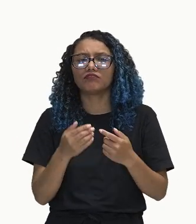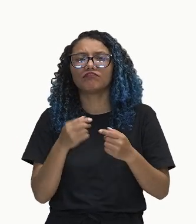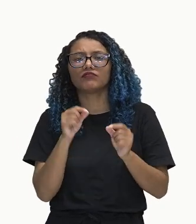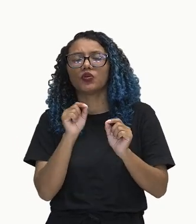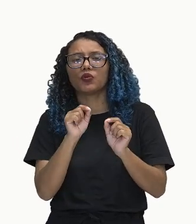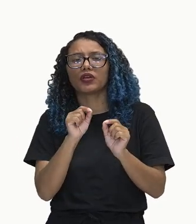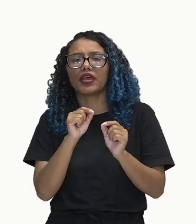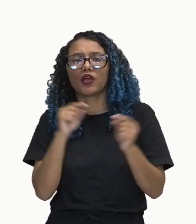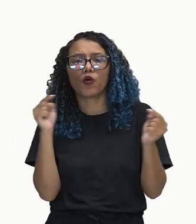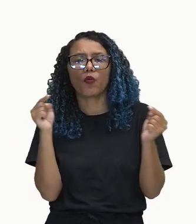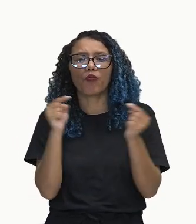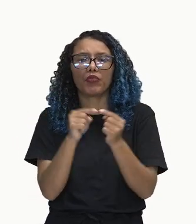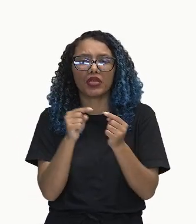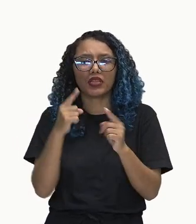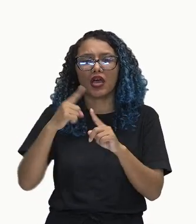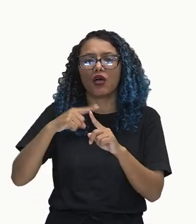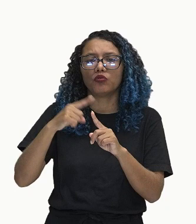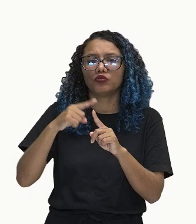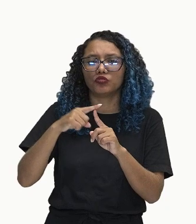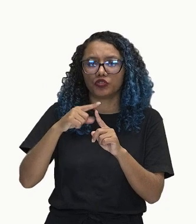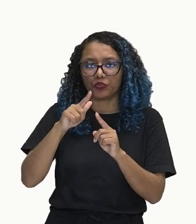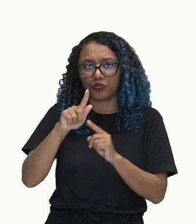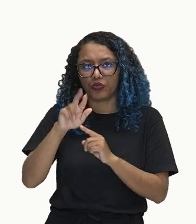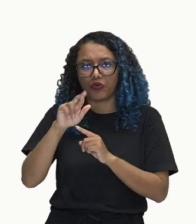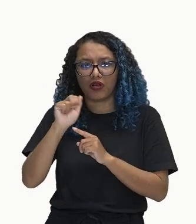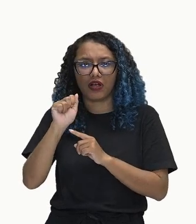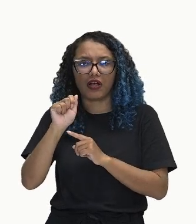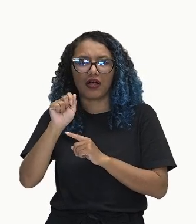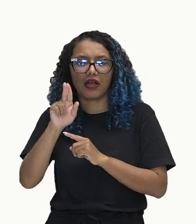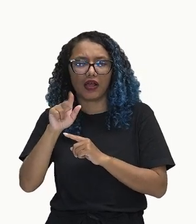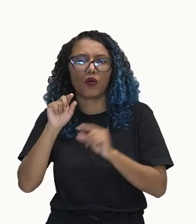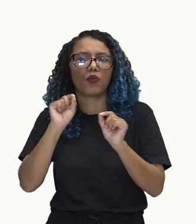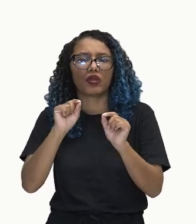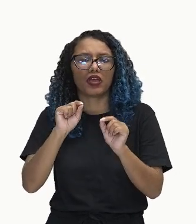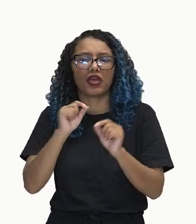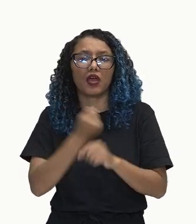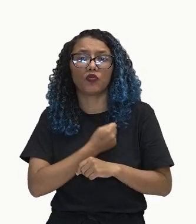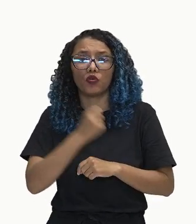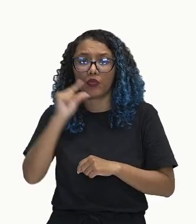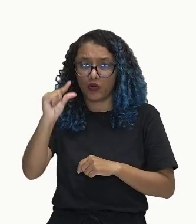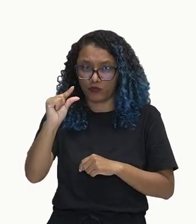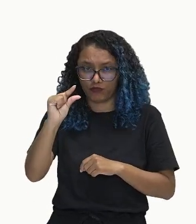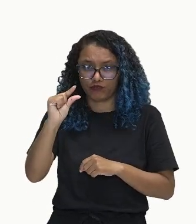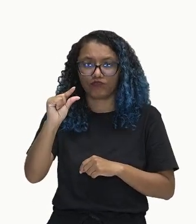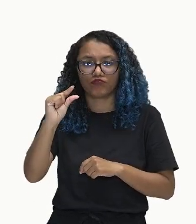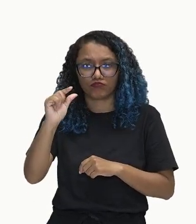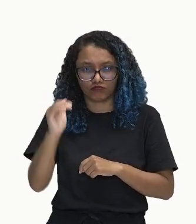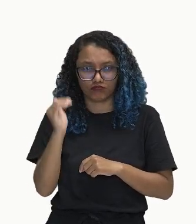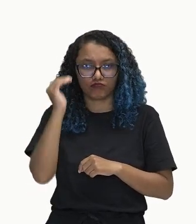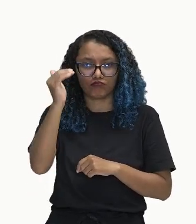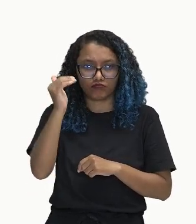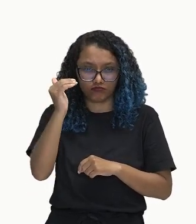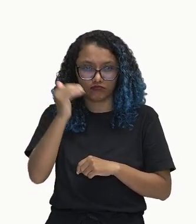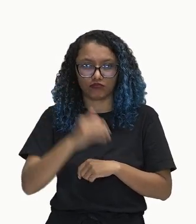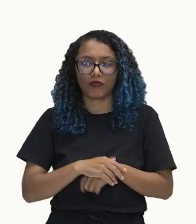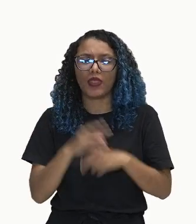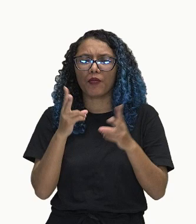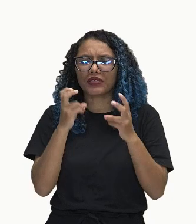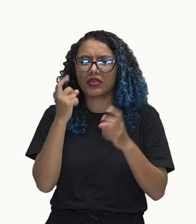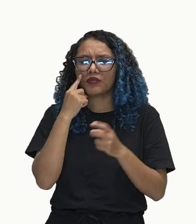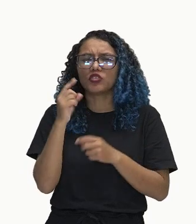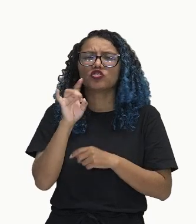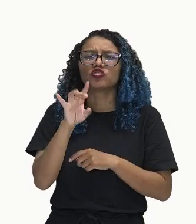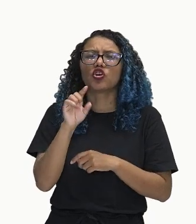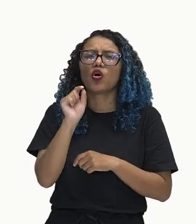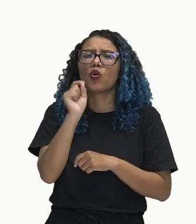exemplo, nós temos 2x menos 1. Repare que eu só tenho uma letra x, uma variável x. Como